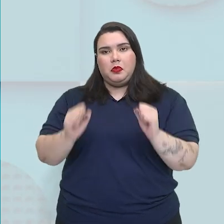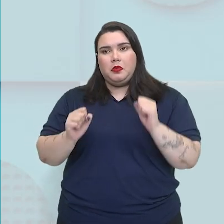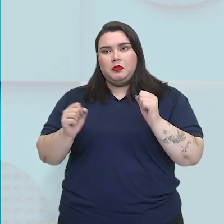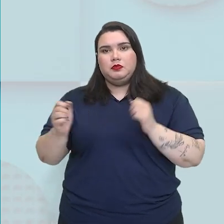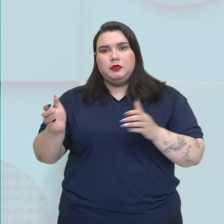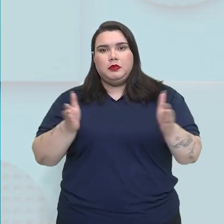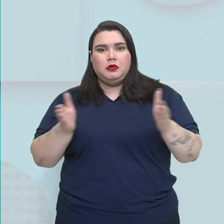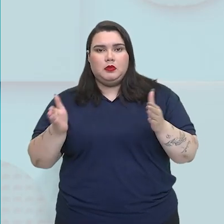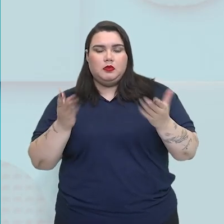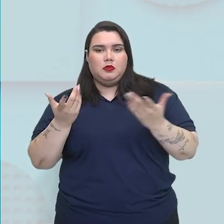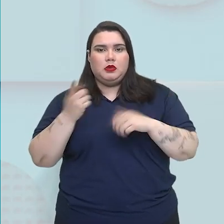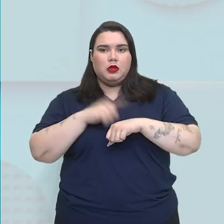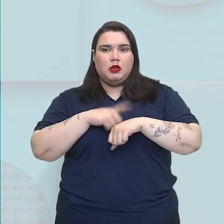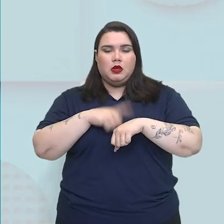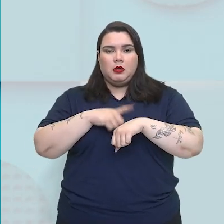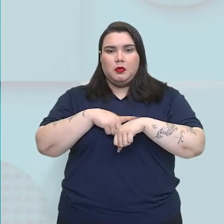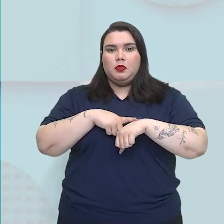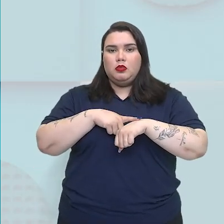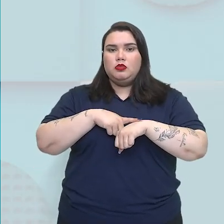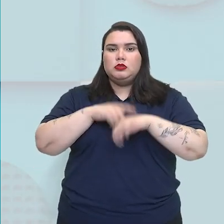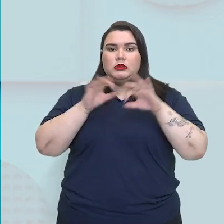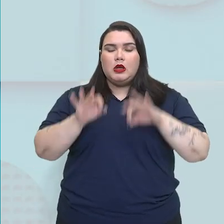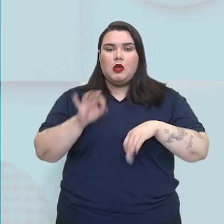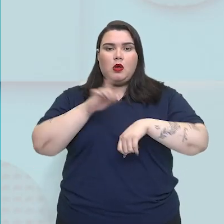tempo psicológico ou um tempo